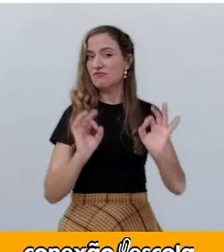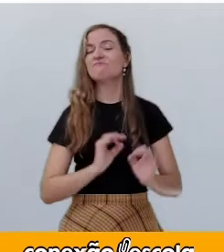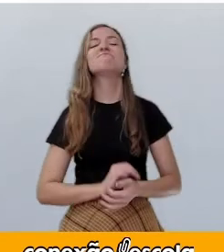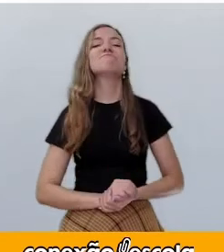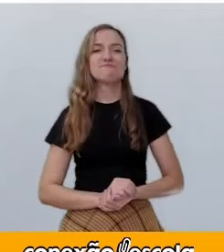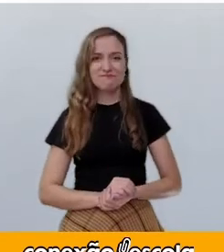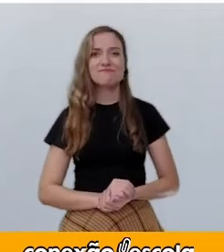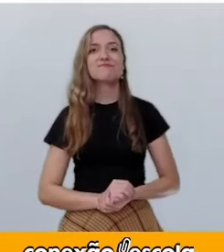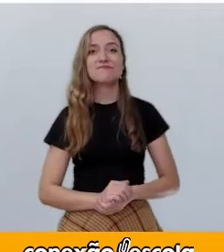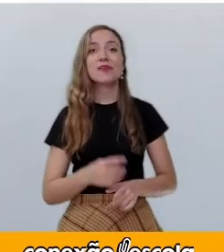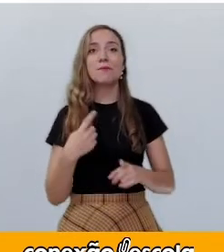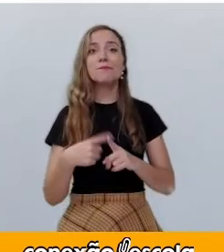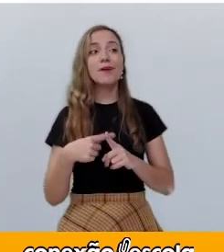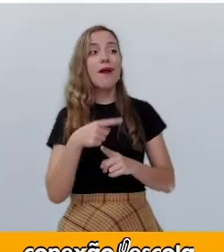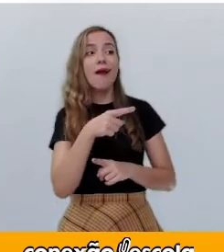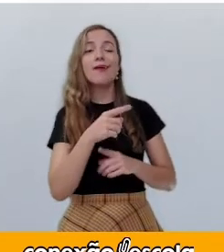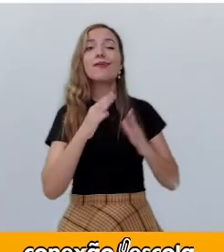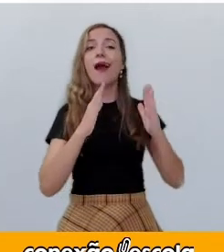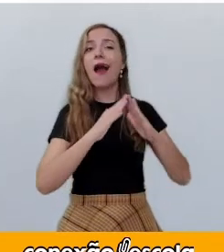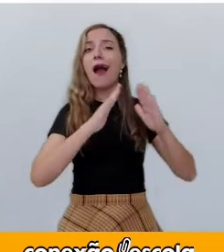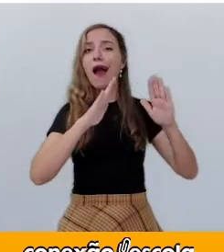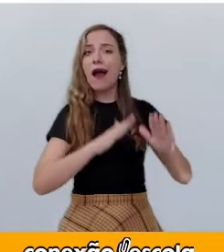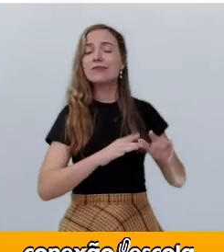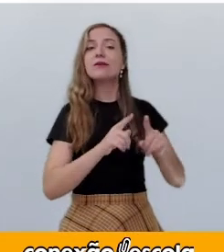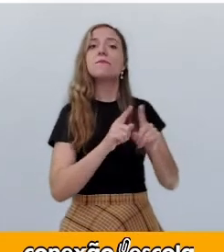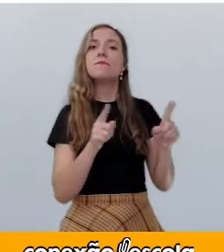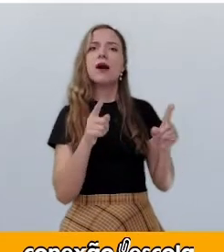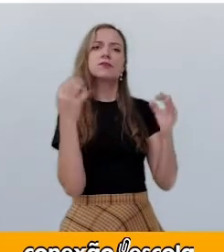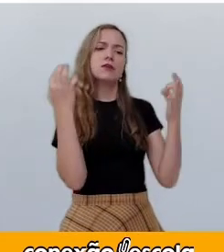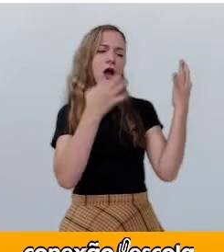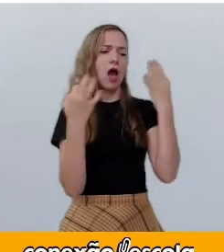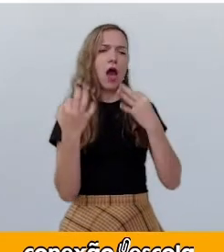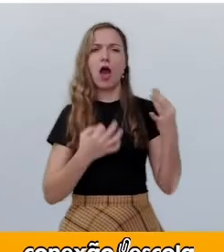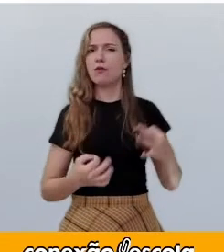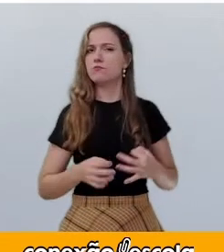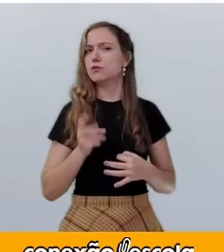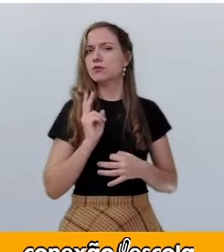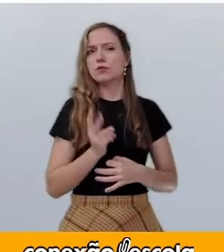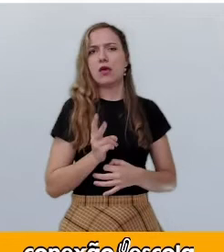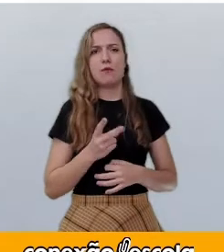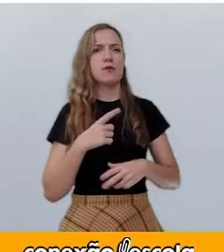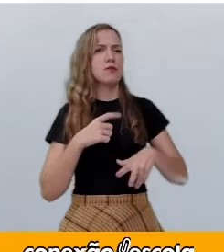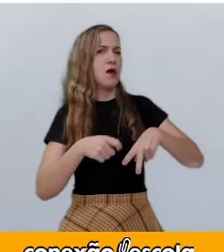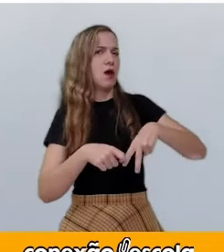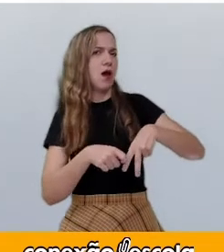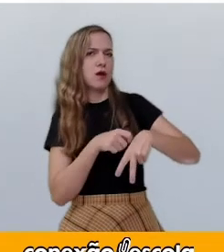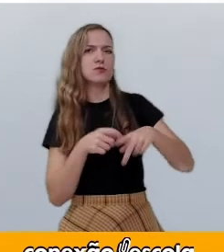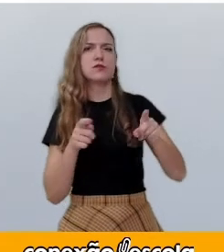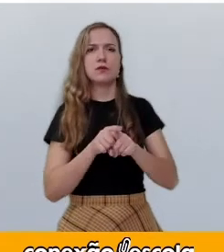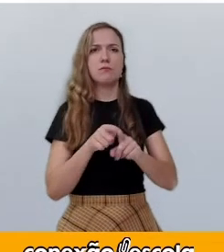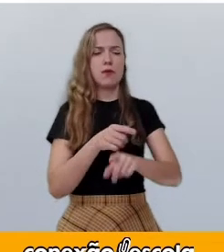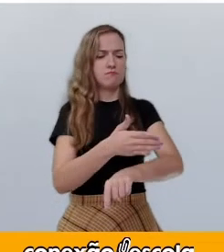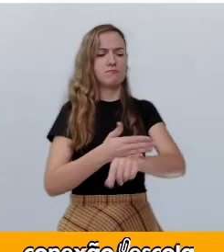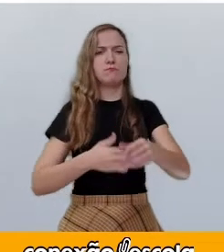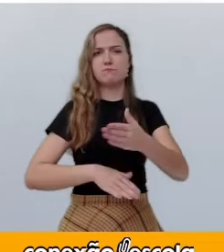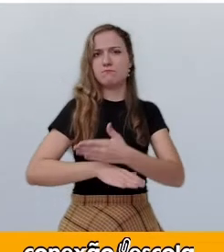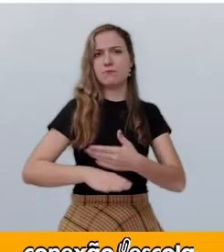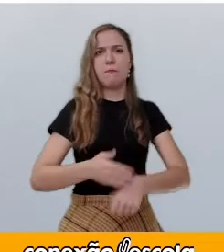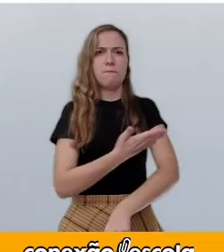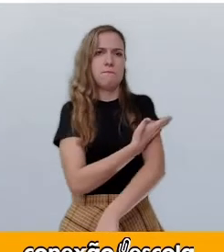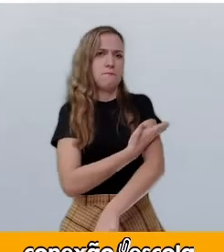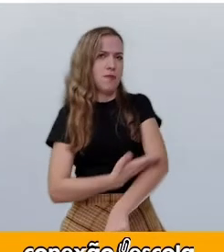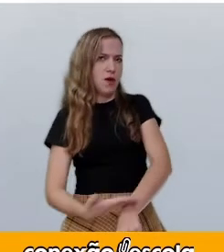pois mesmo dentro de casa ele ficava de calça social e camisa branca